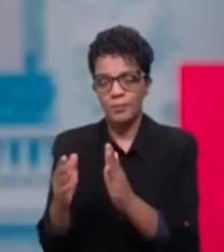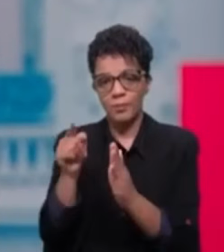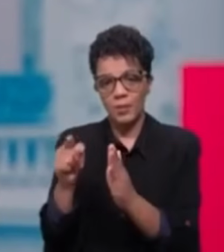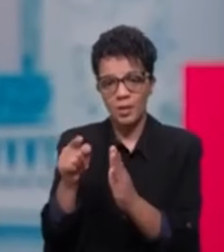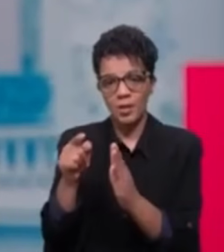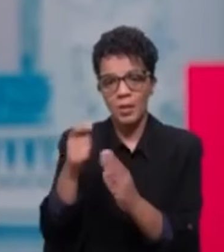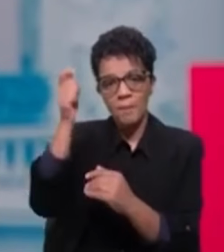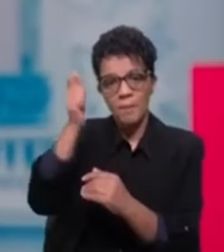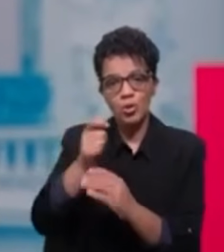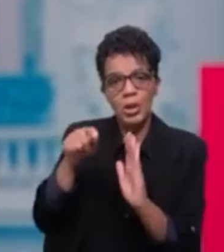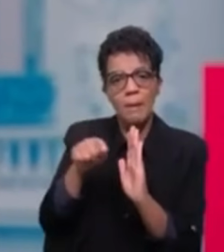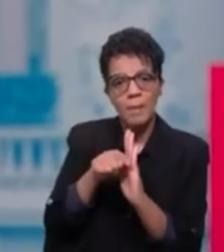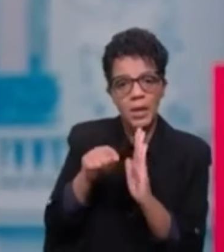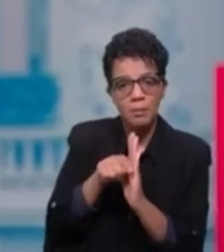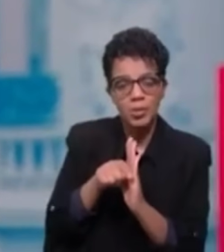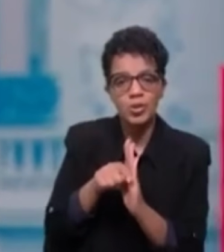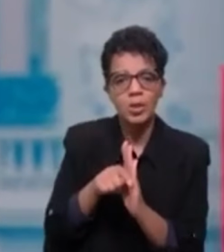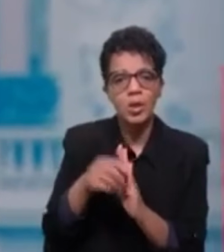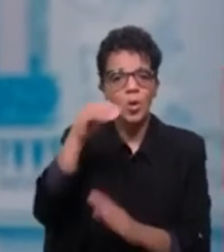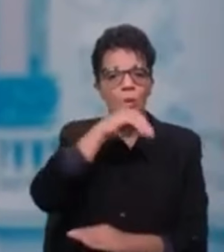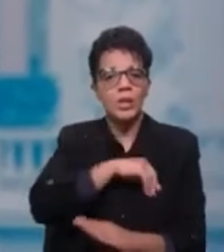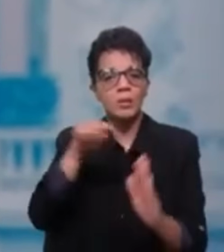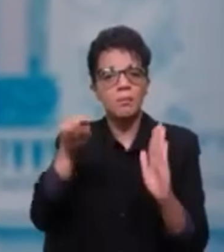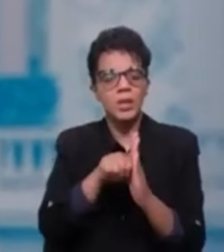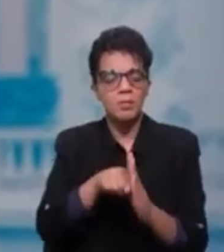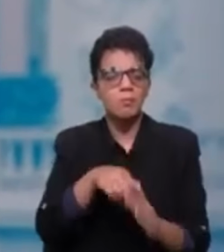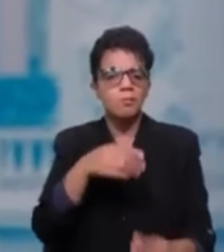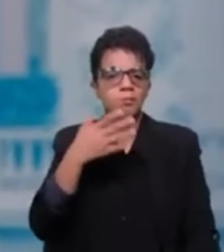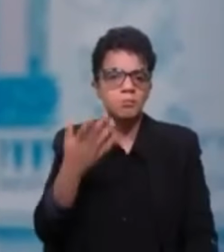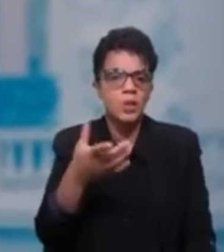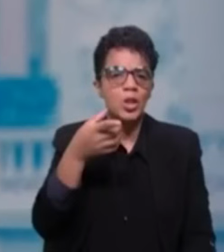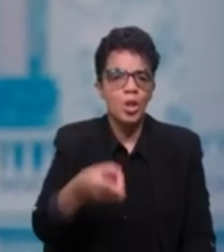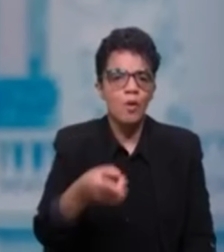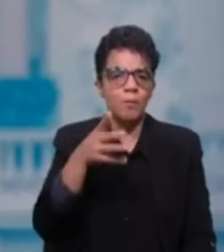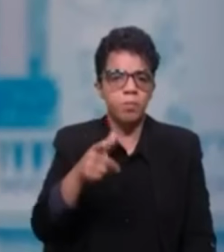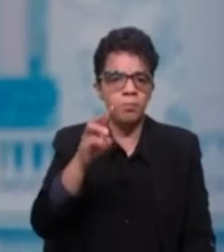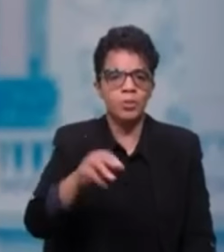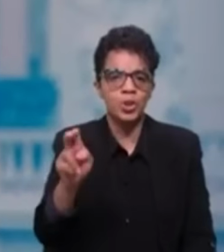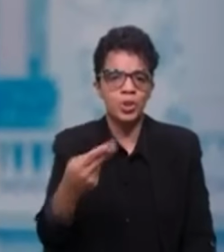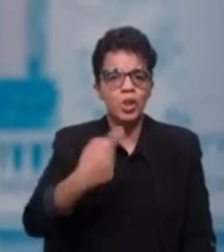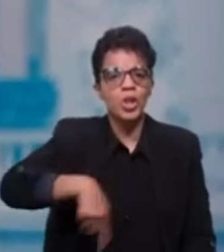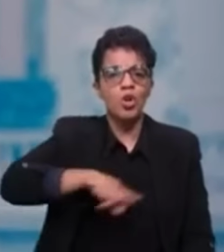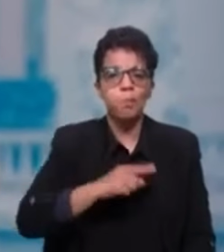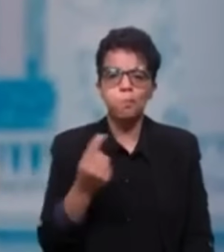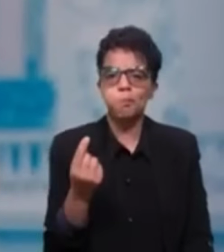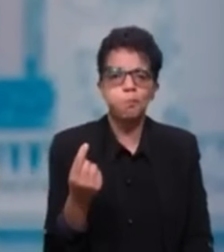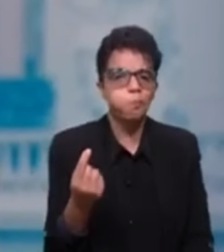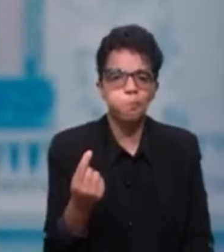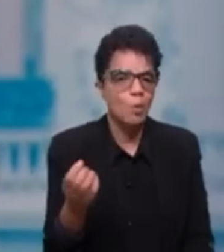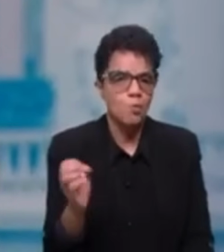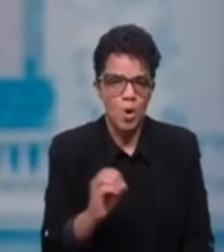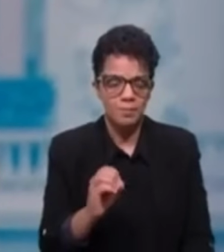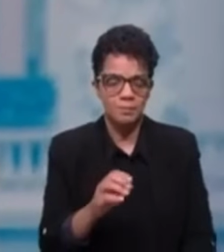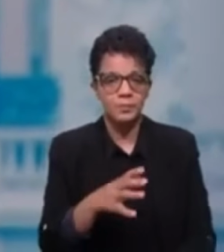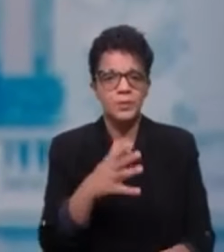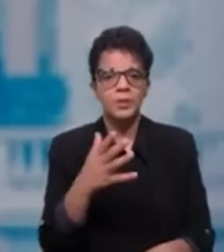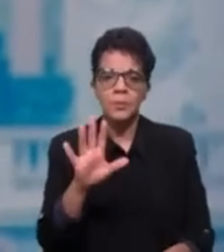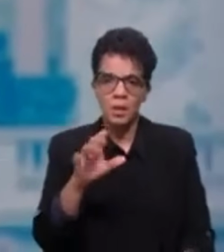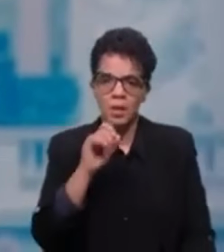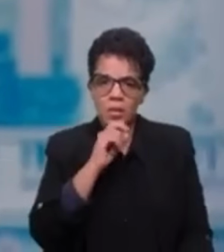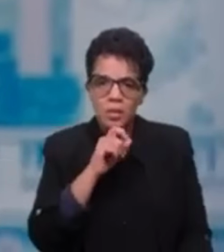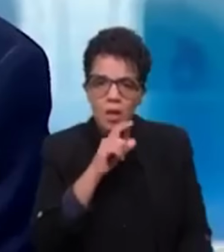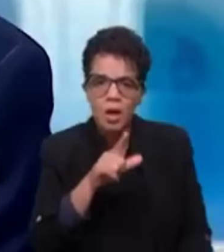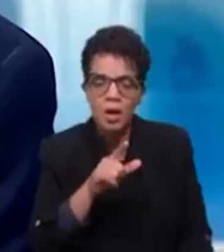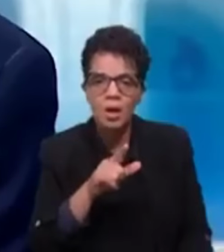todas as pensões mínimas ao ordenado mínimo custa no mínimo 9.000 milhões de euros e nós não temos dinheiro para isso em segundo lugar Mas admita essa